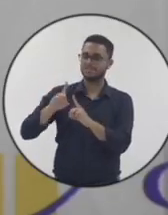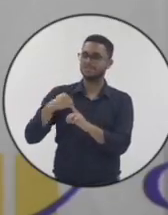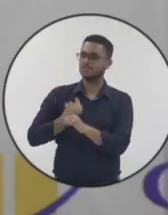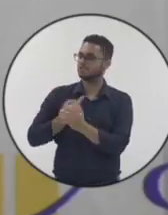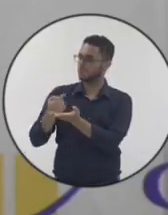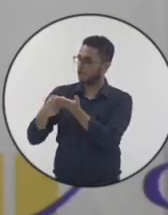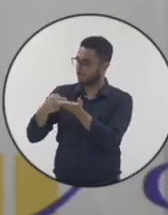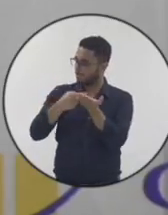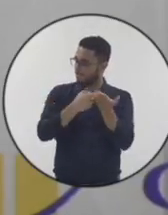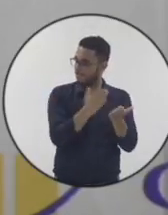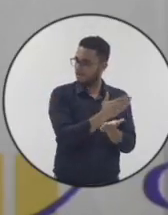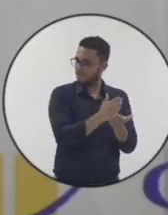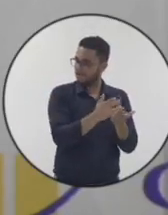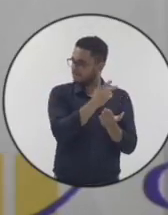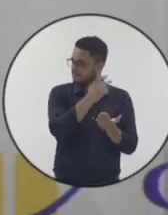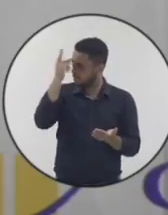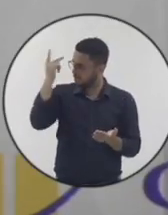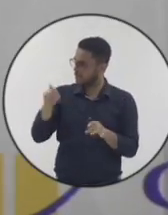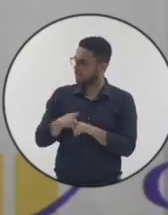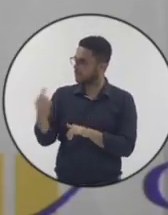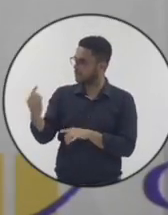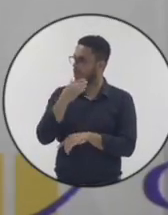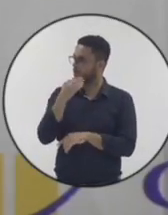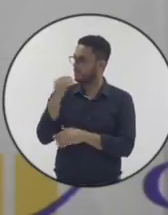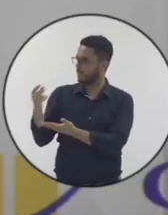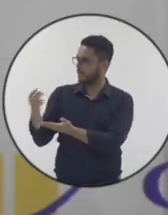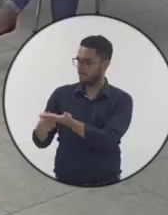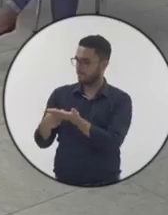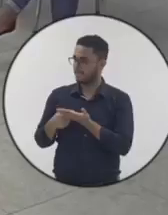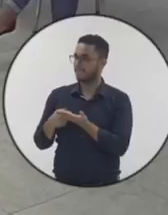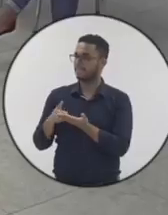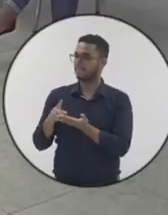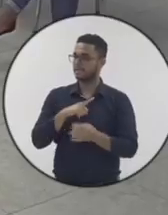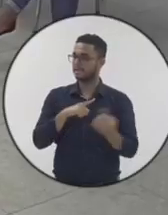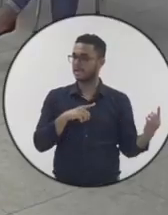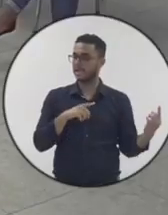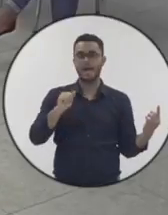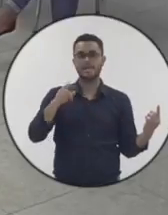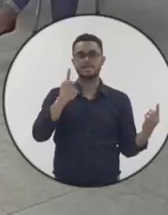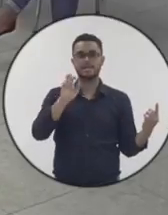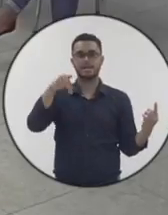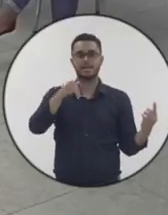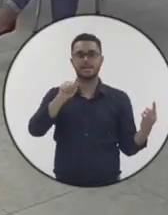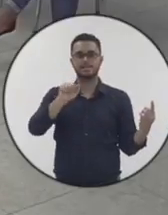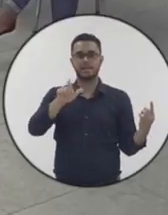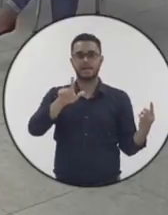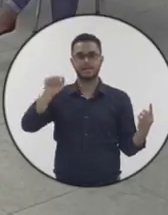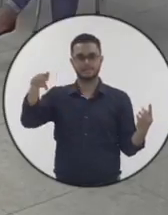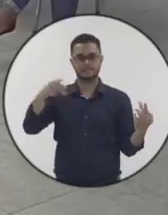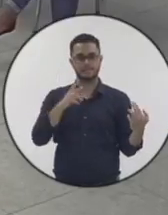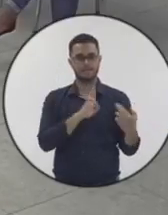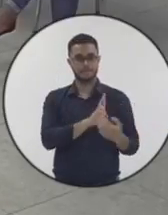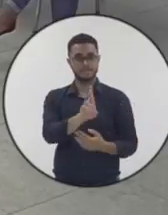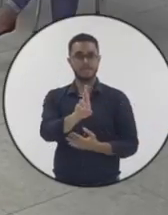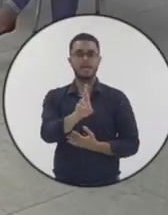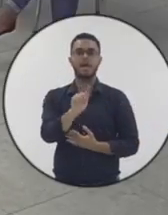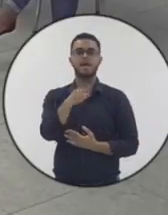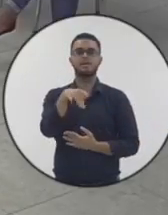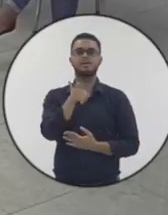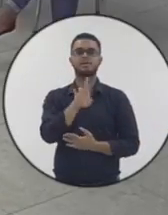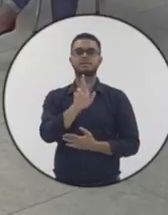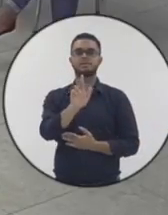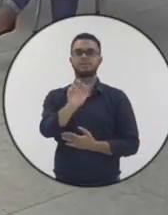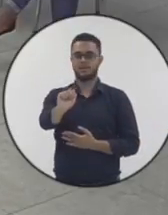um convidado. Nós temos junto conosco a Adriana Salles, que representa a ANTRA, a Associação Nacional